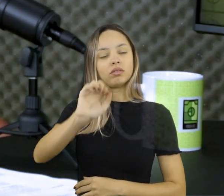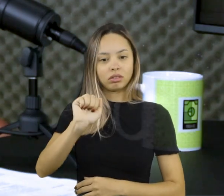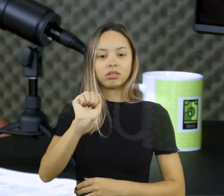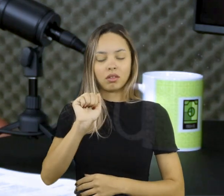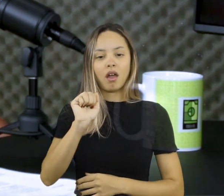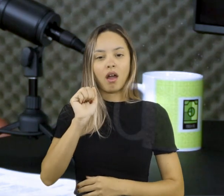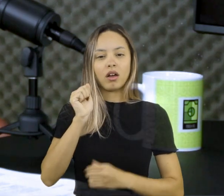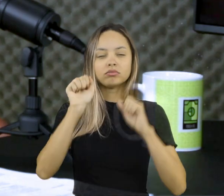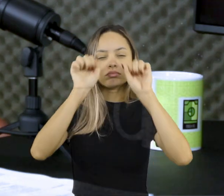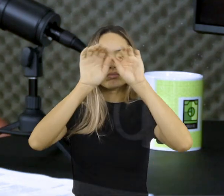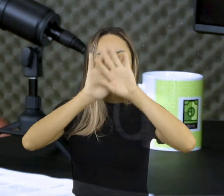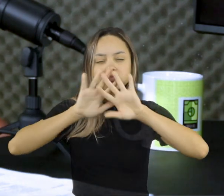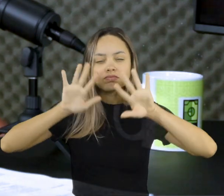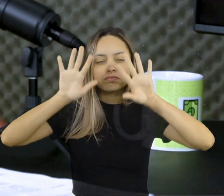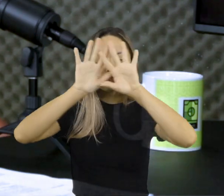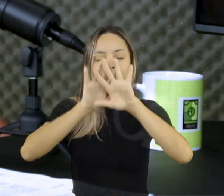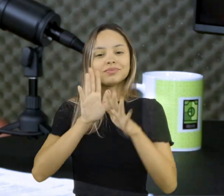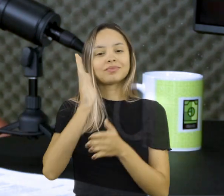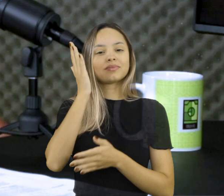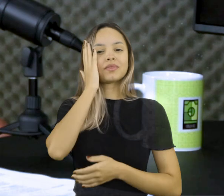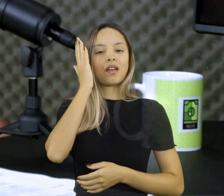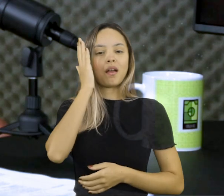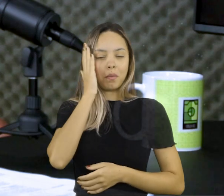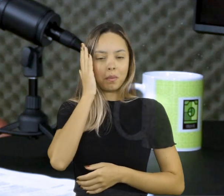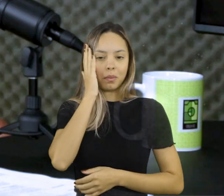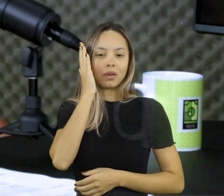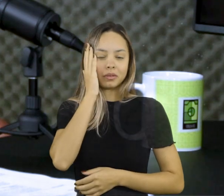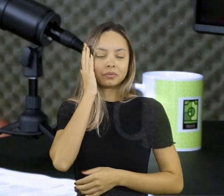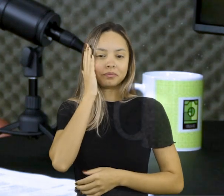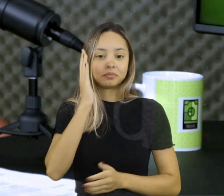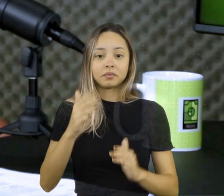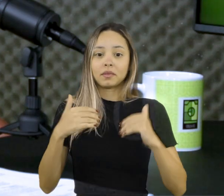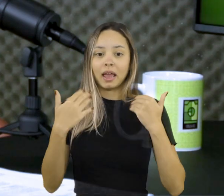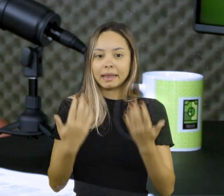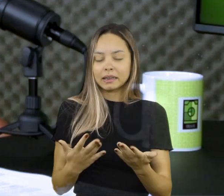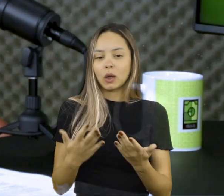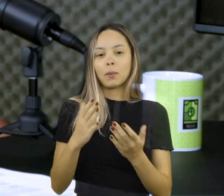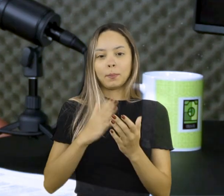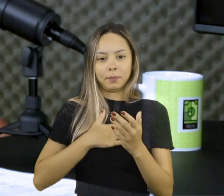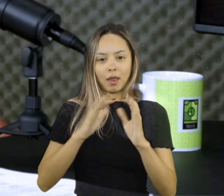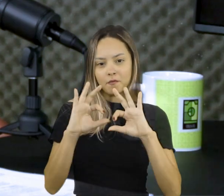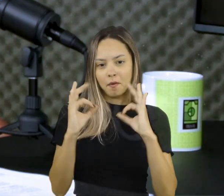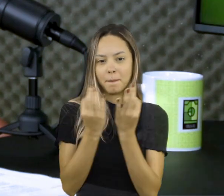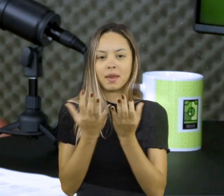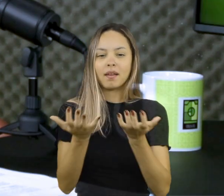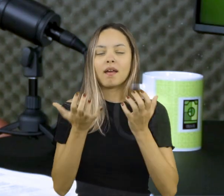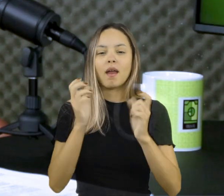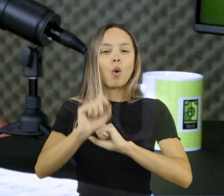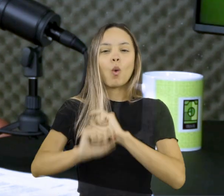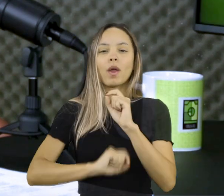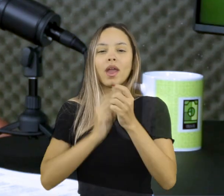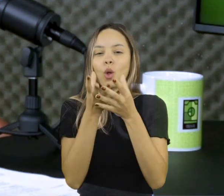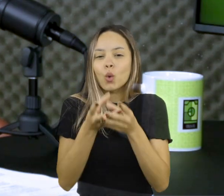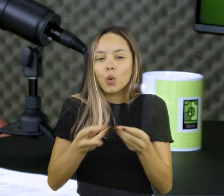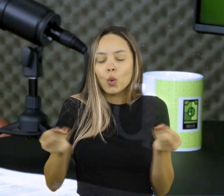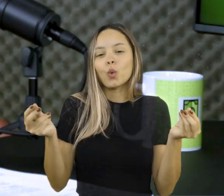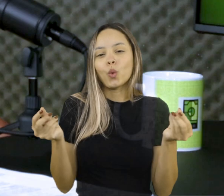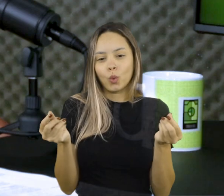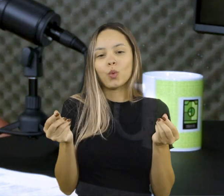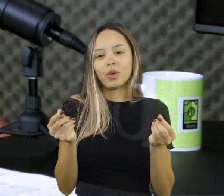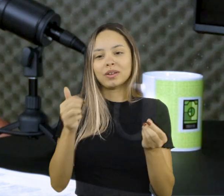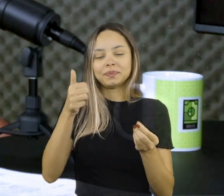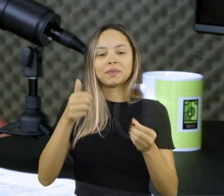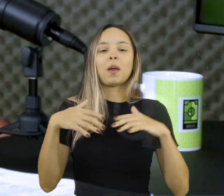Quando eu cheguei na família, a corrida foi pela cura e é normal de quem recebe uma criança